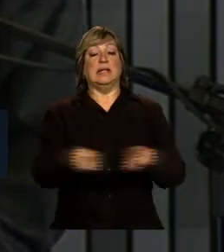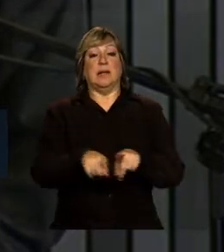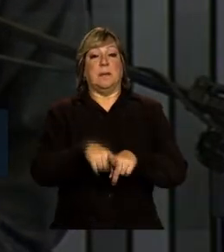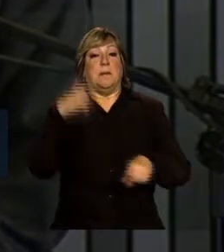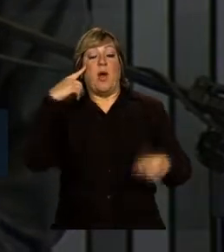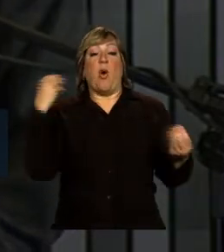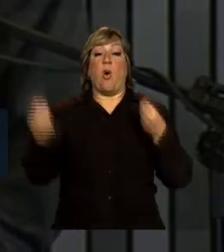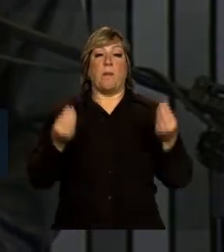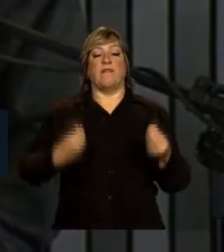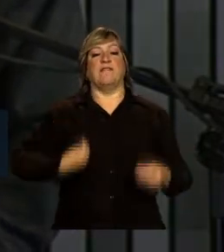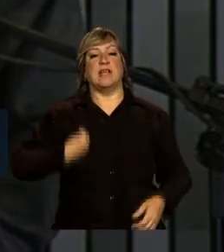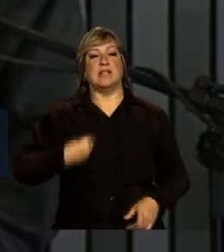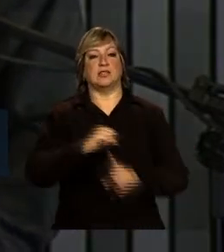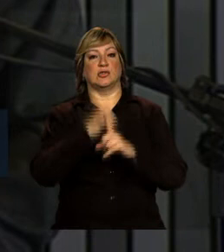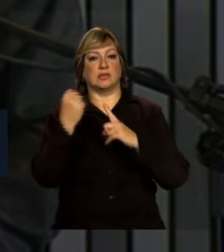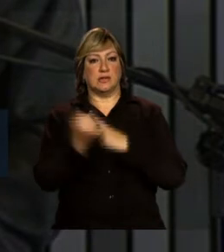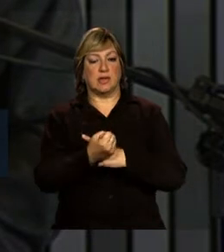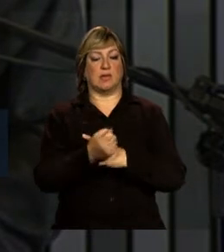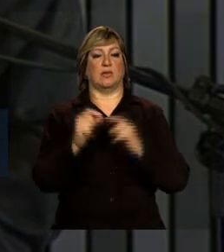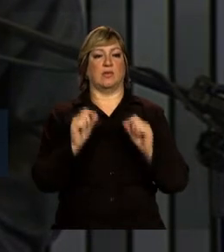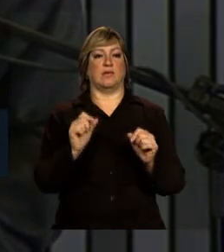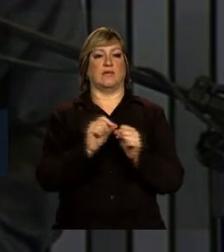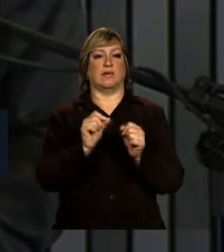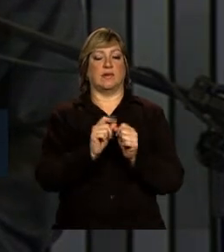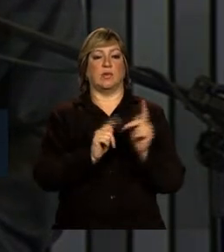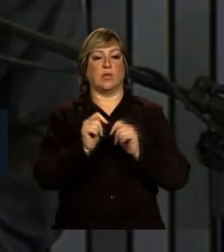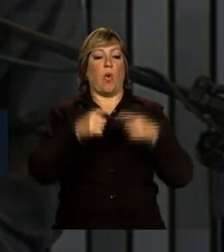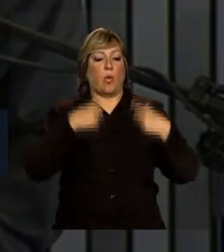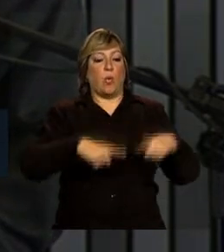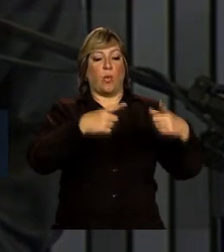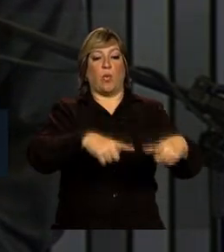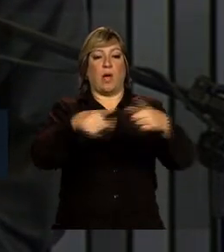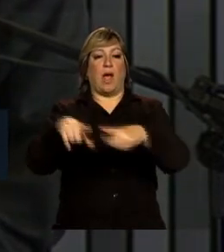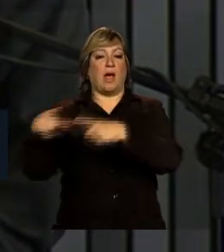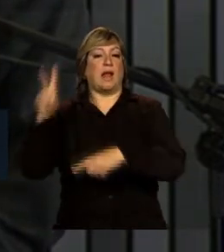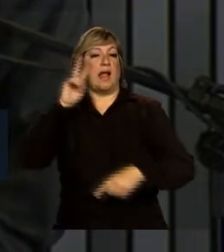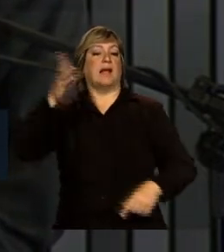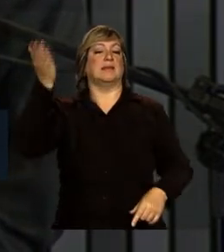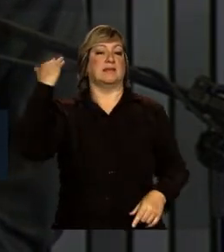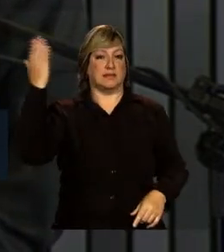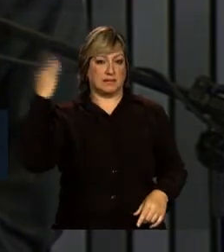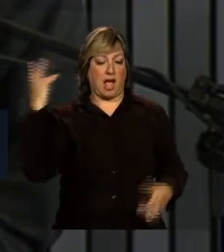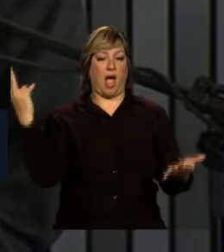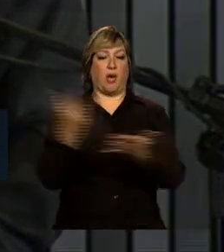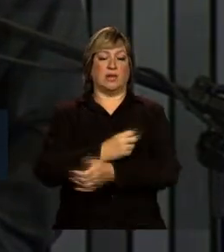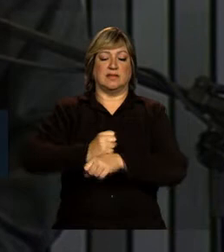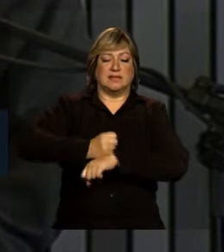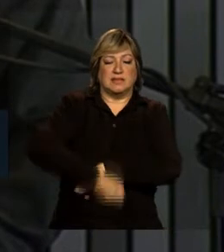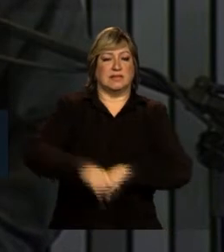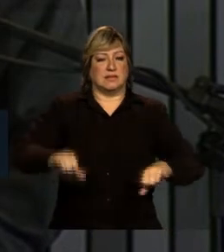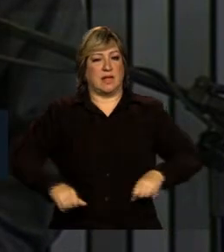coesão social que levou à necessidade de inventariar e preservar os sítios e lugares onde a tragédia da escravidão